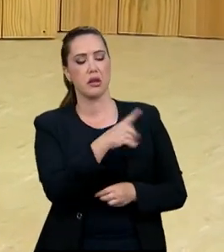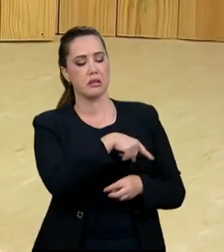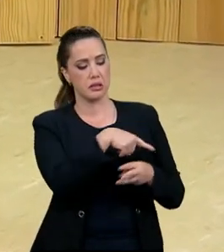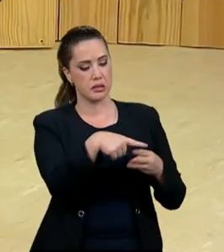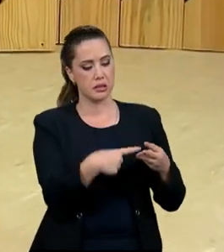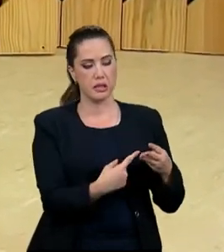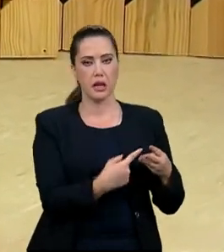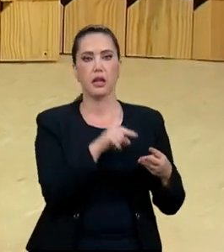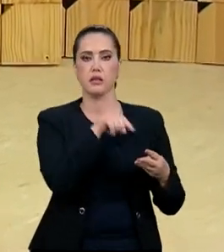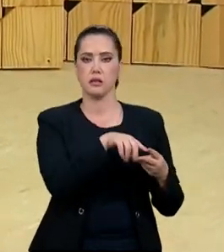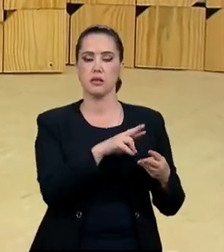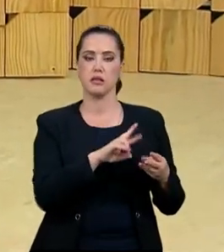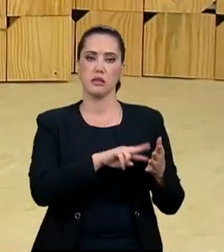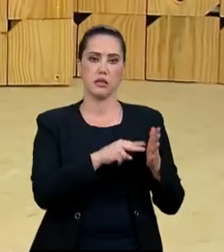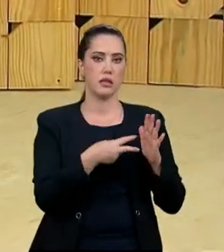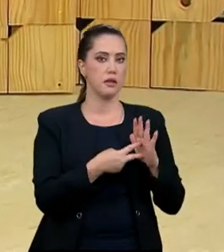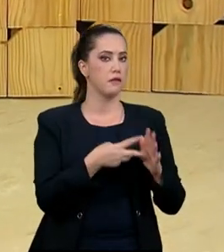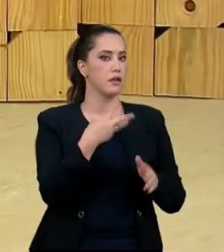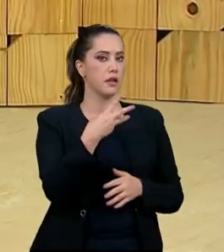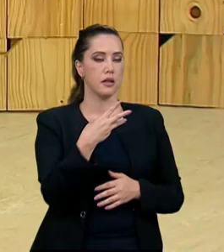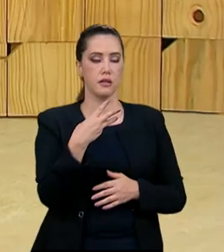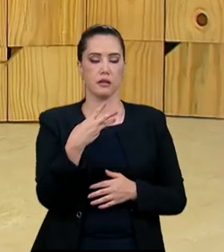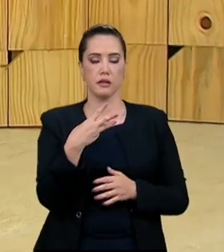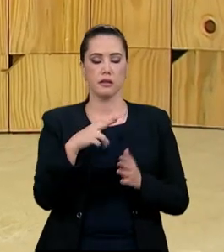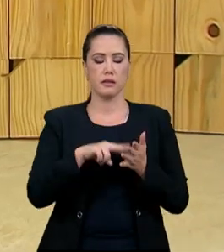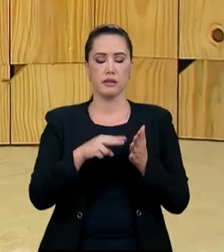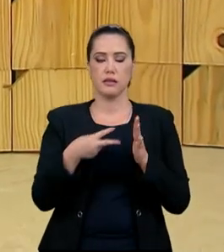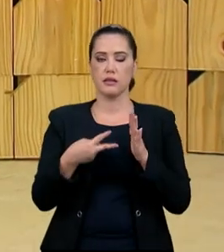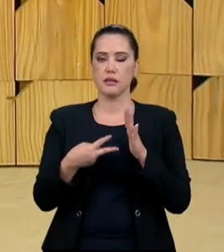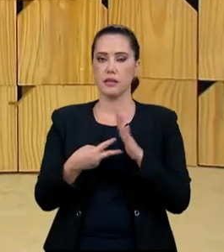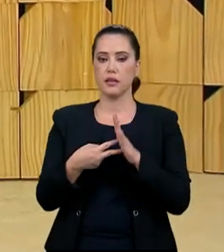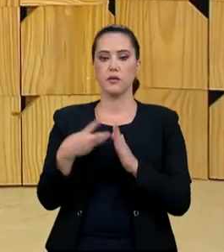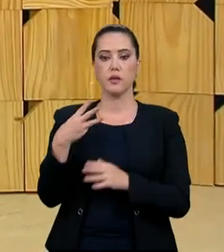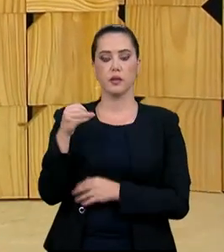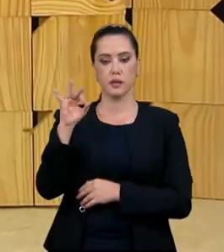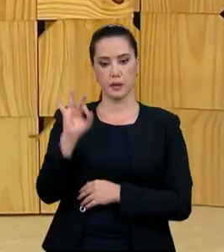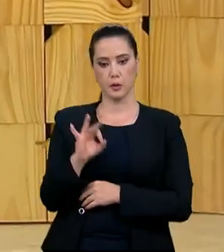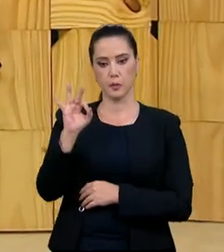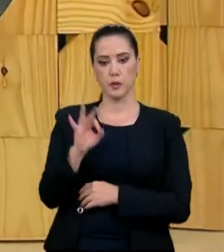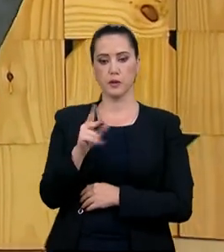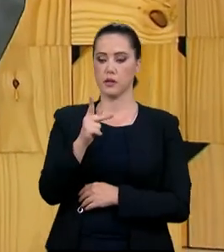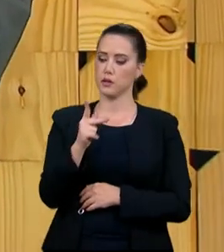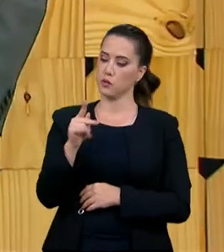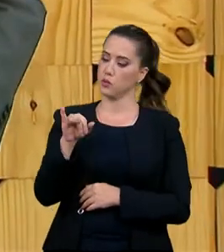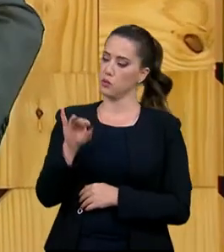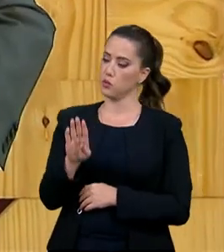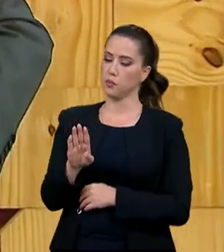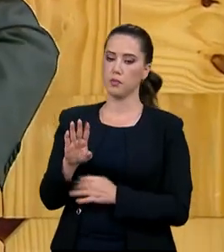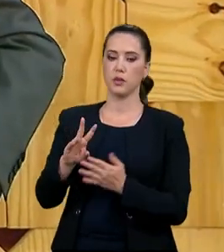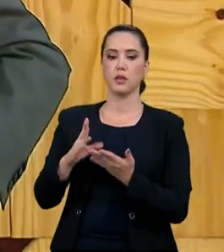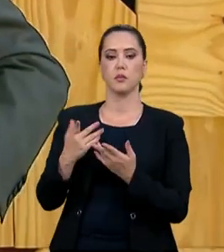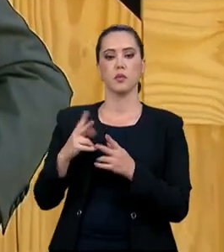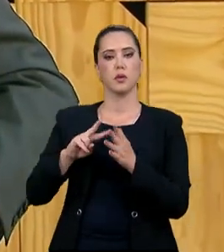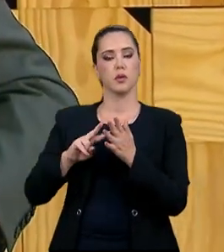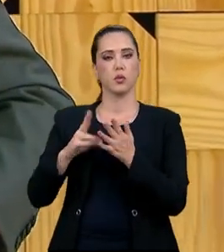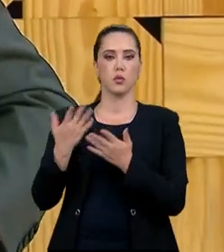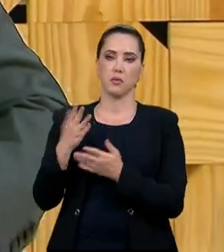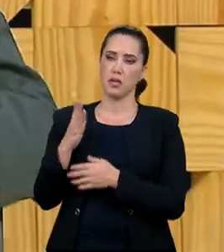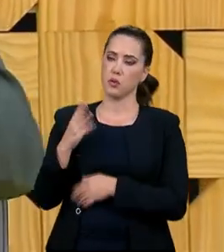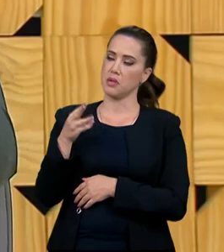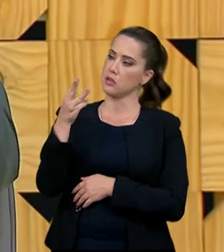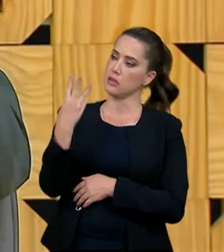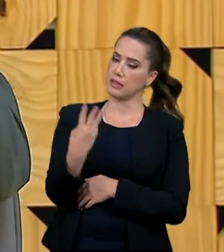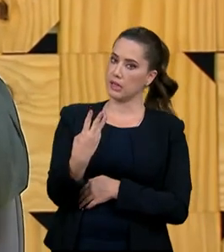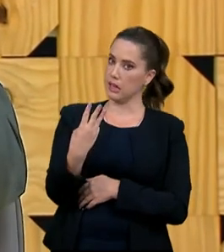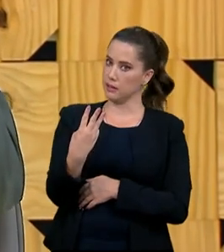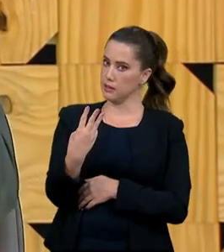pequeno porte respondem por 30% do PIB brasileiro, o que equivale a cerca de 3 trilhões de reais. A